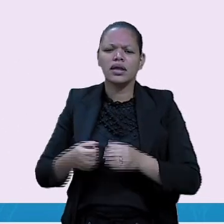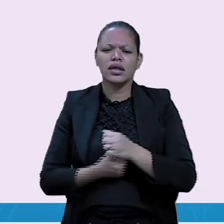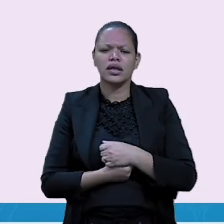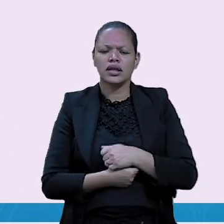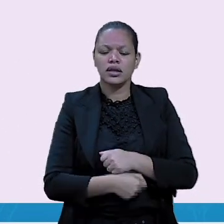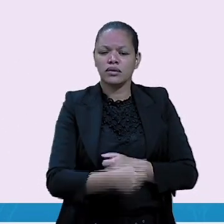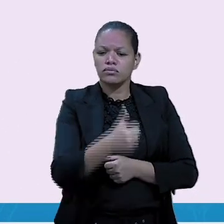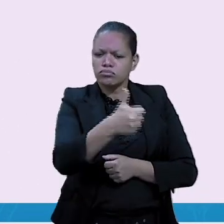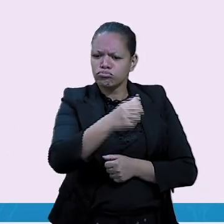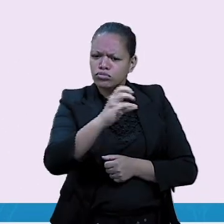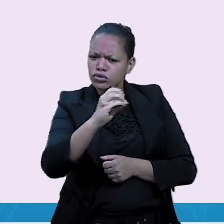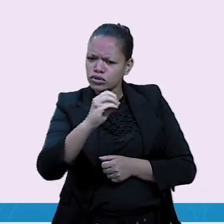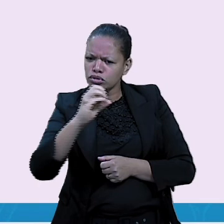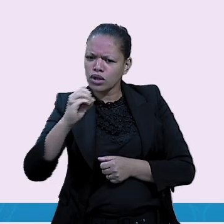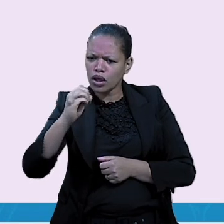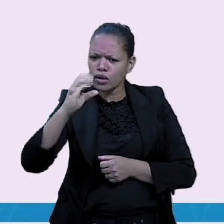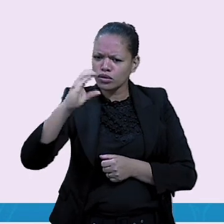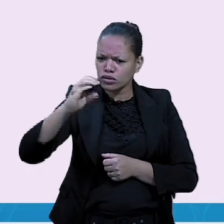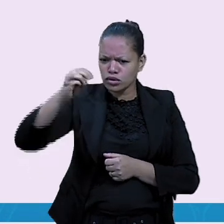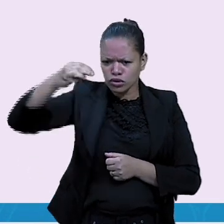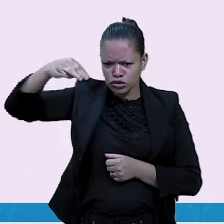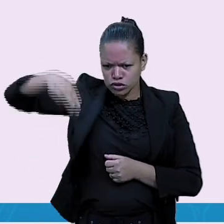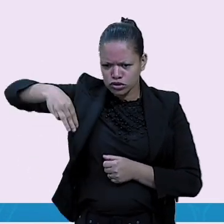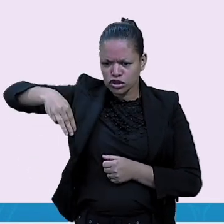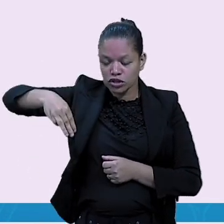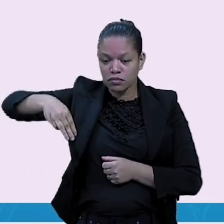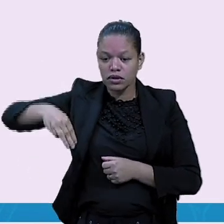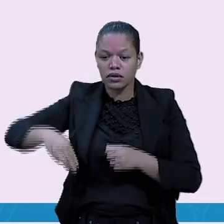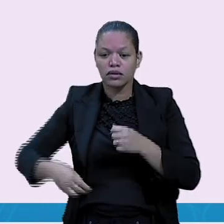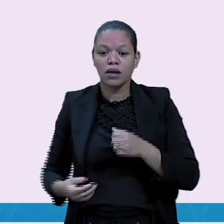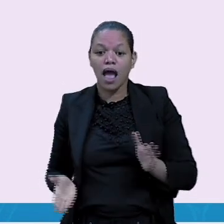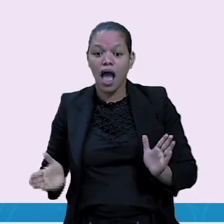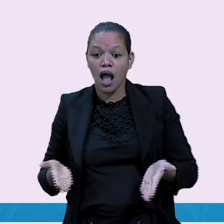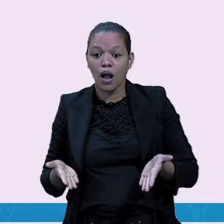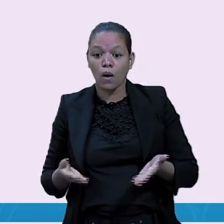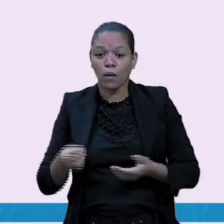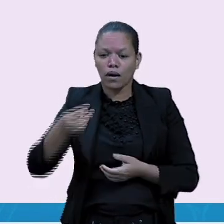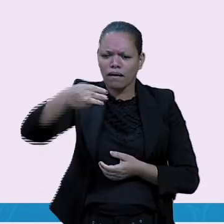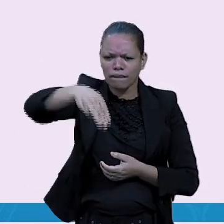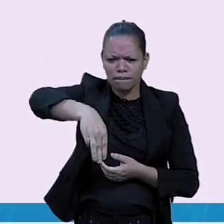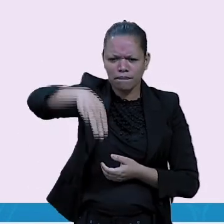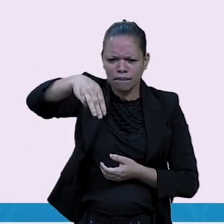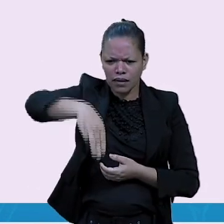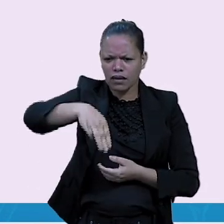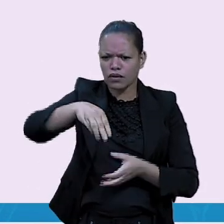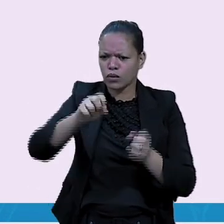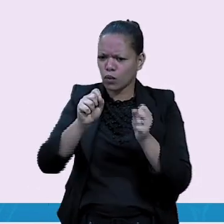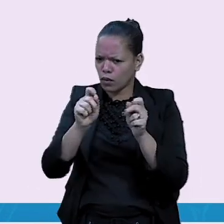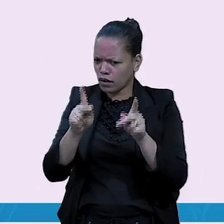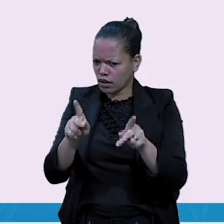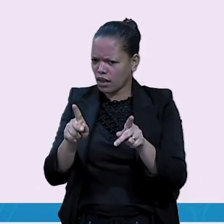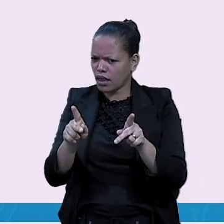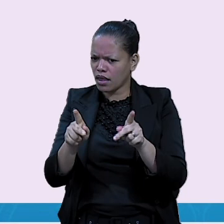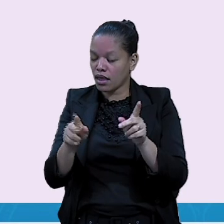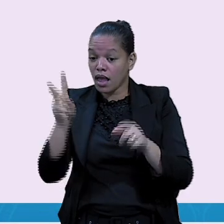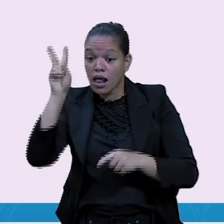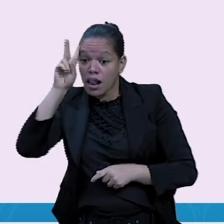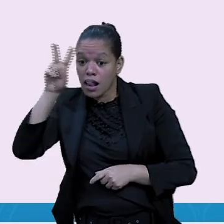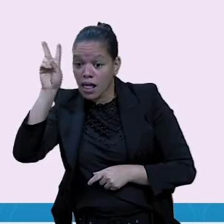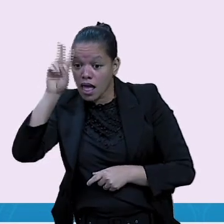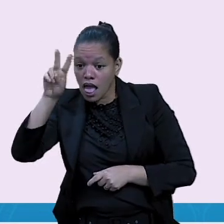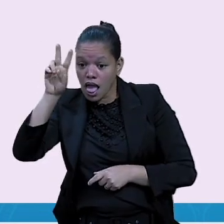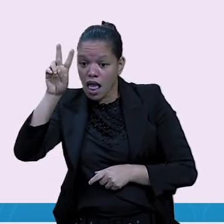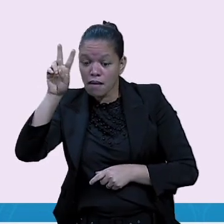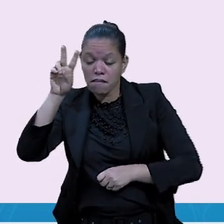centímetros. E agora, escreva a altura do Lucas em metro. Lá no começo da aula, aquela dica que a professora deu.